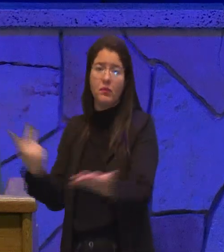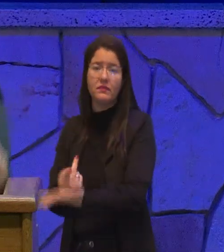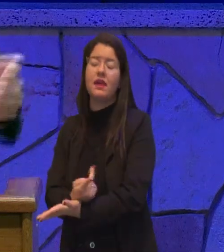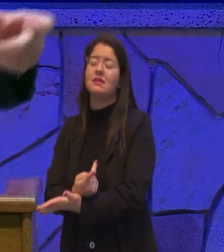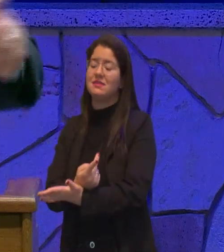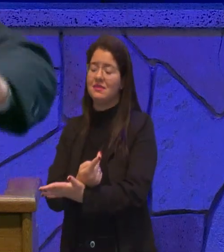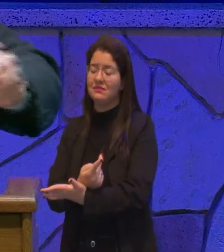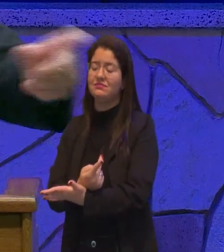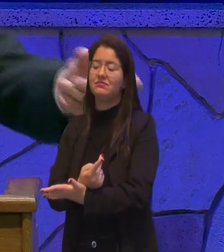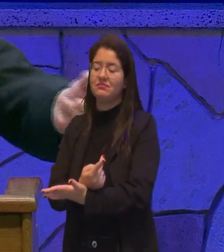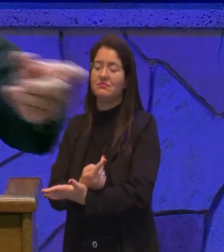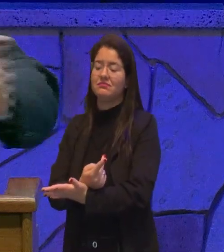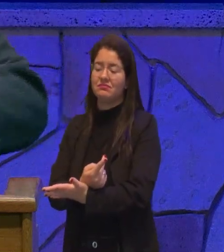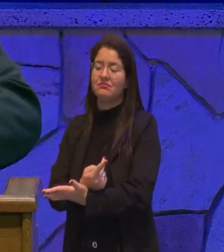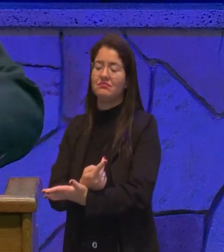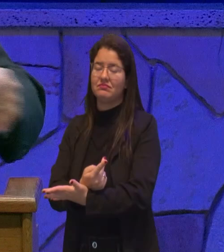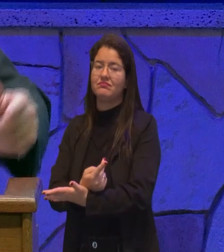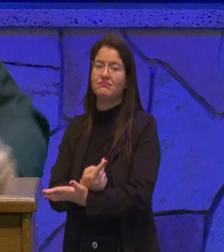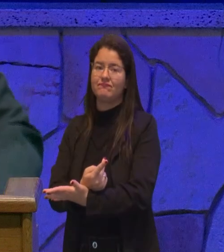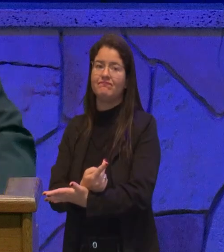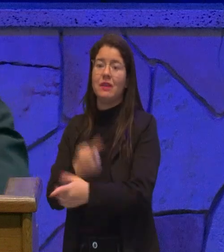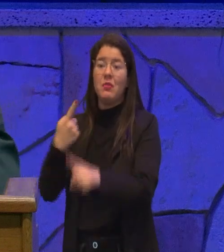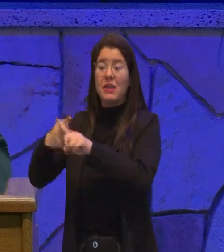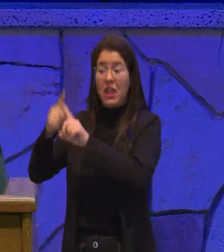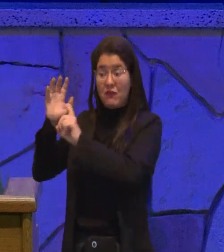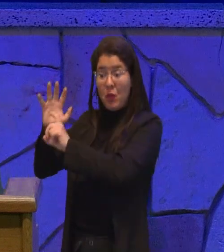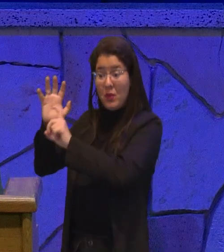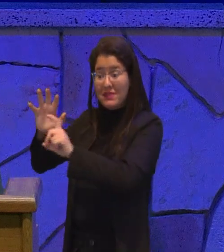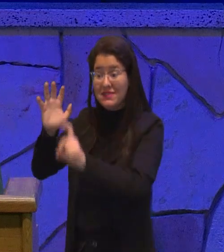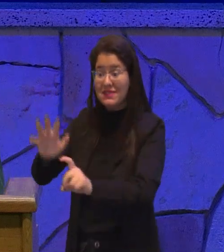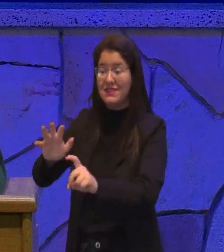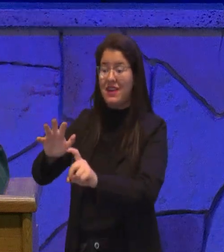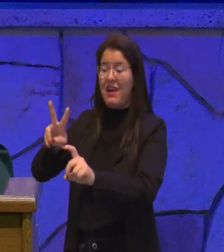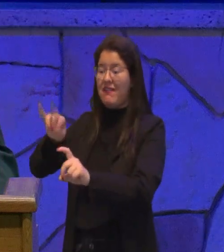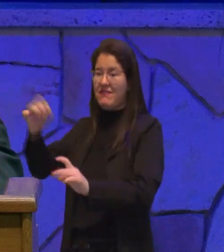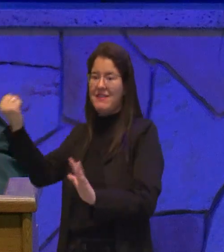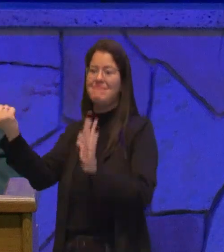Porque esta imagem distorcida vai provocar a mancha.